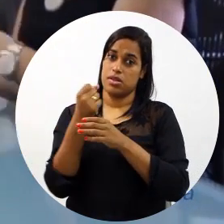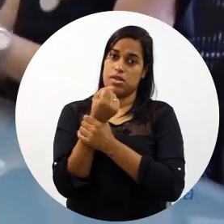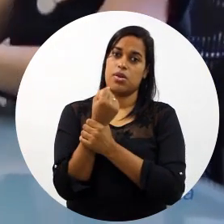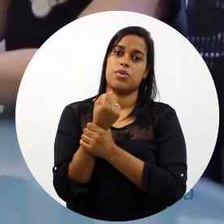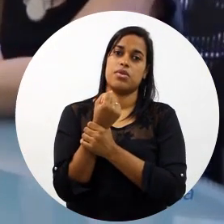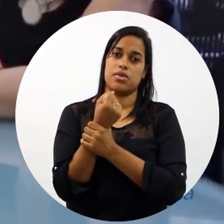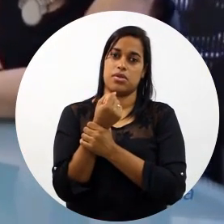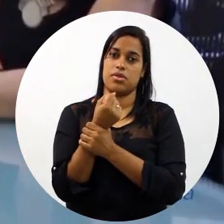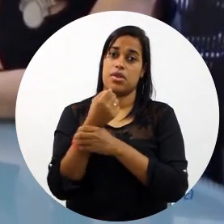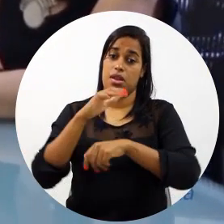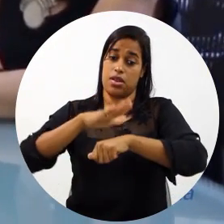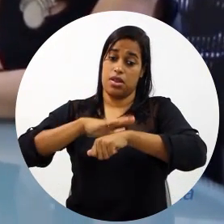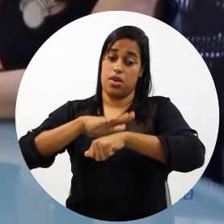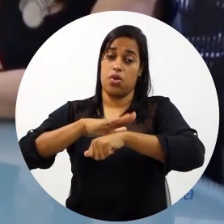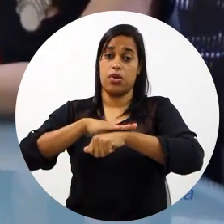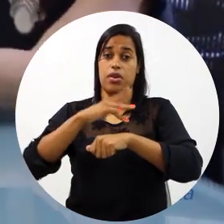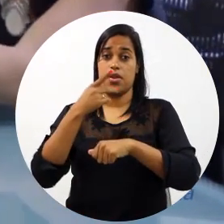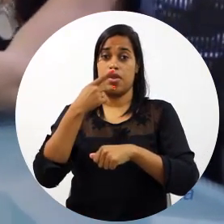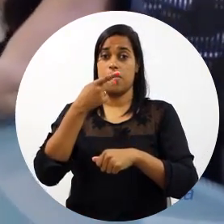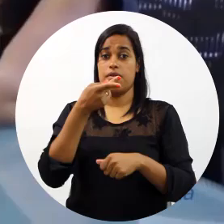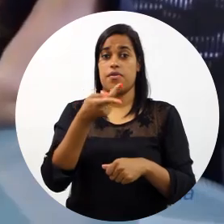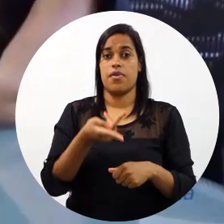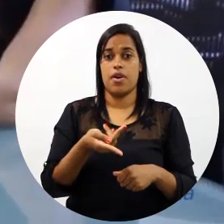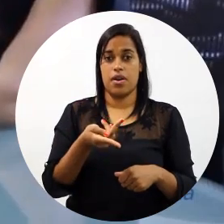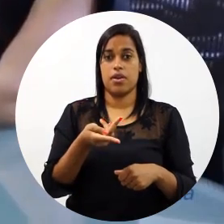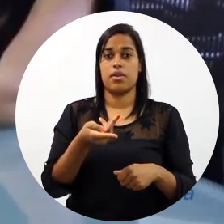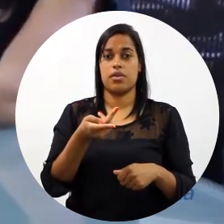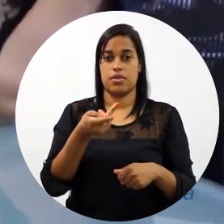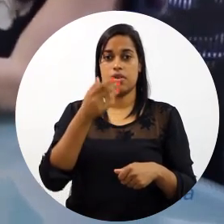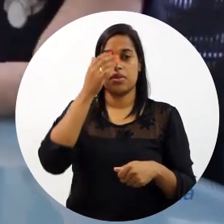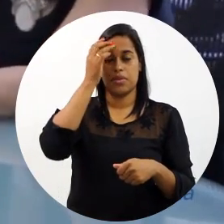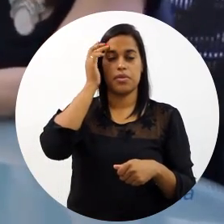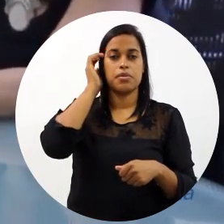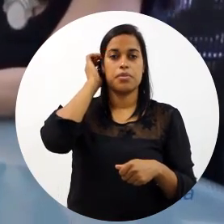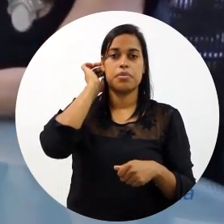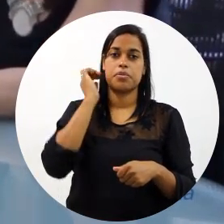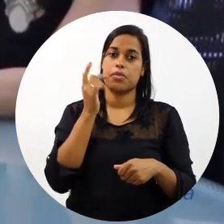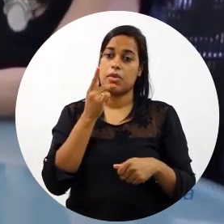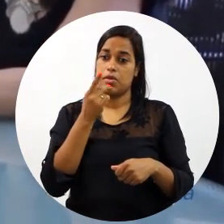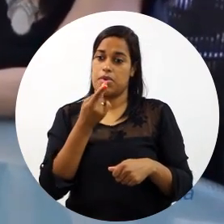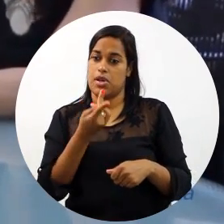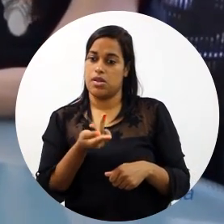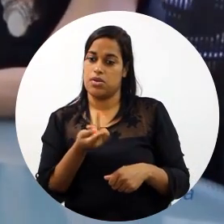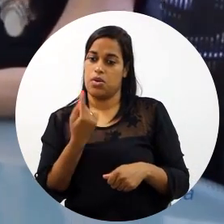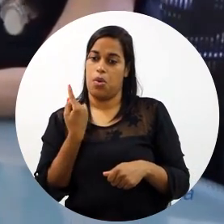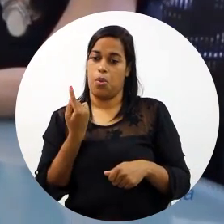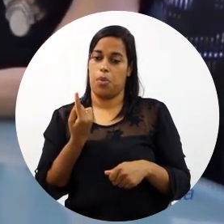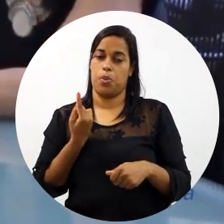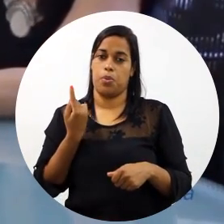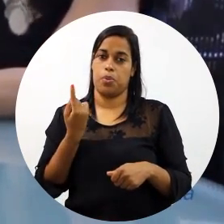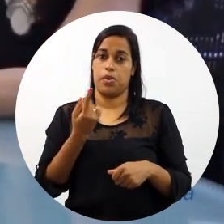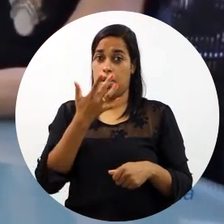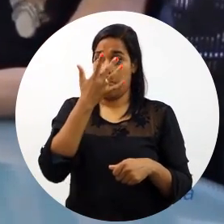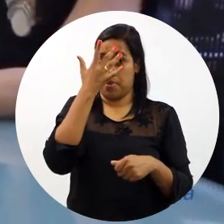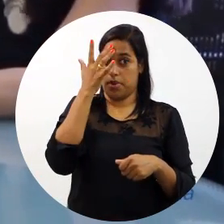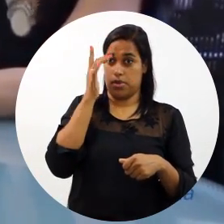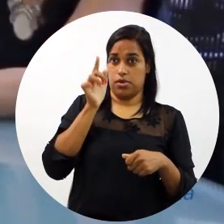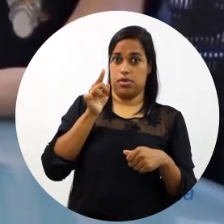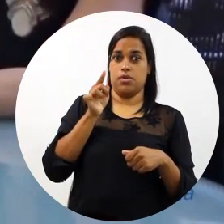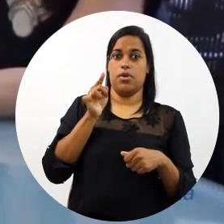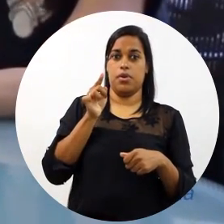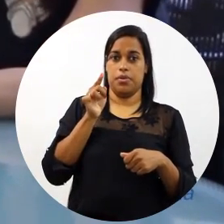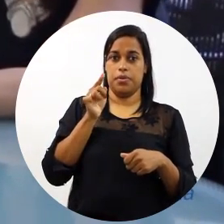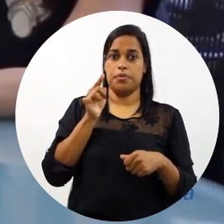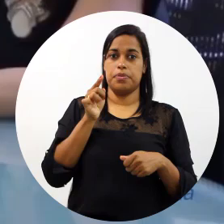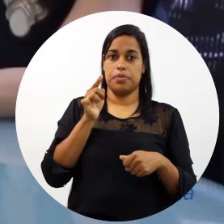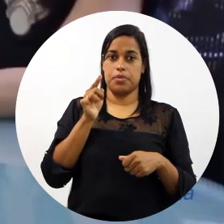segurança. Na hora que ele fala, é diferente. Um comum, né? Falando. Não é diferente. Aquela pessoa que está querendo impor,